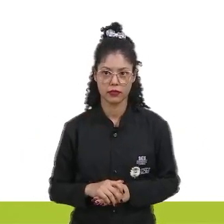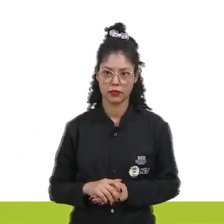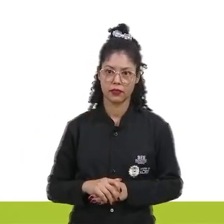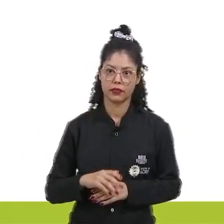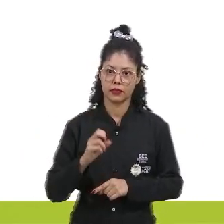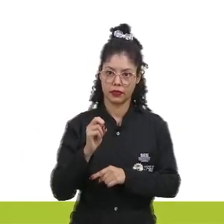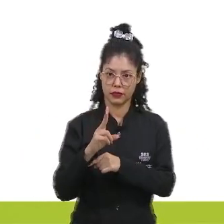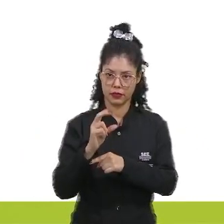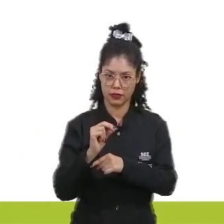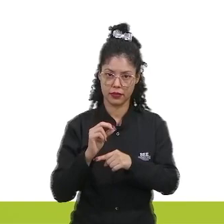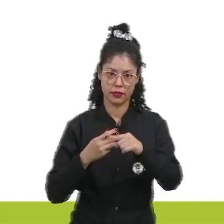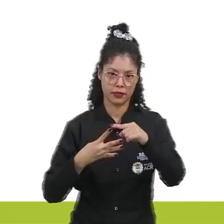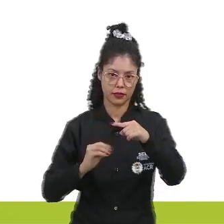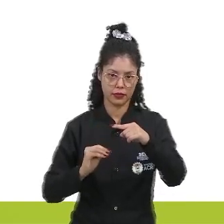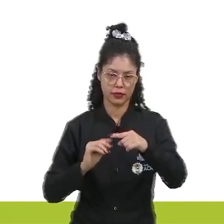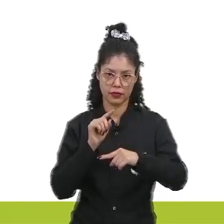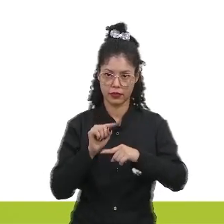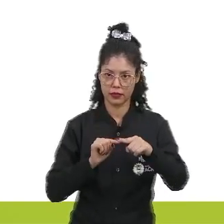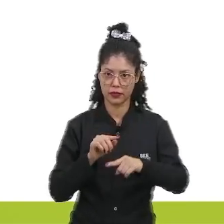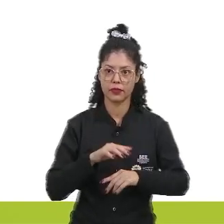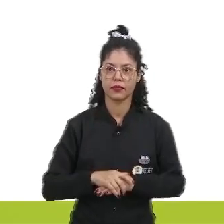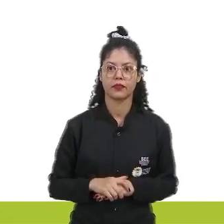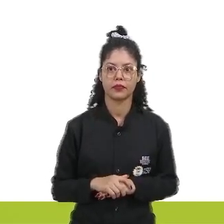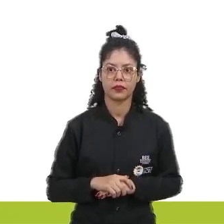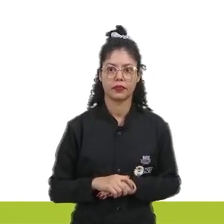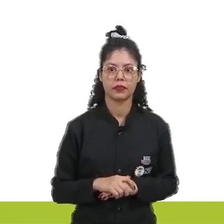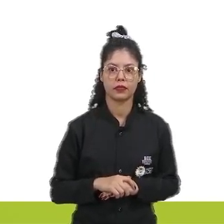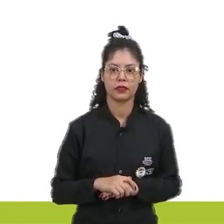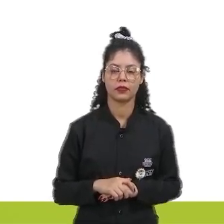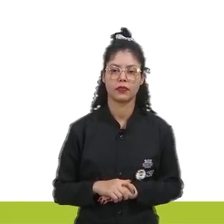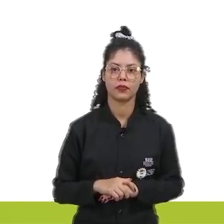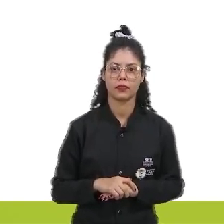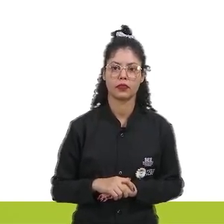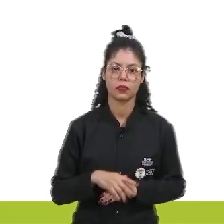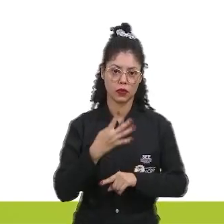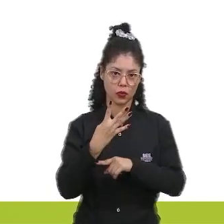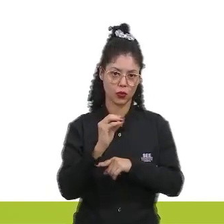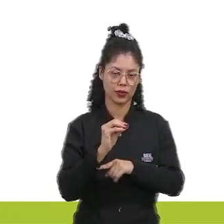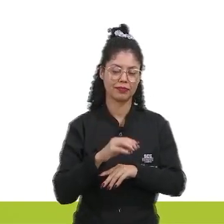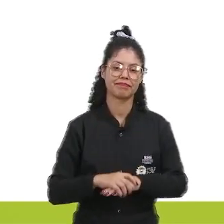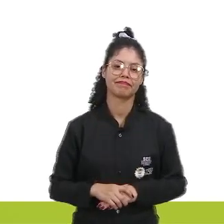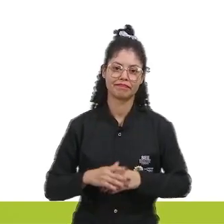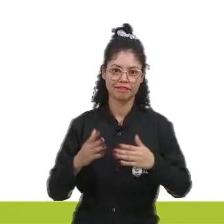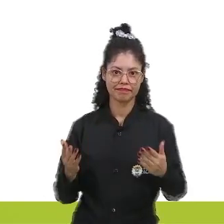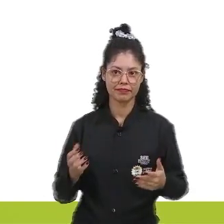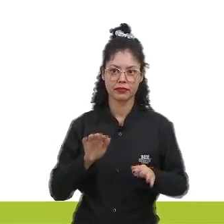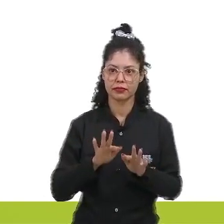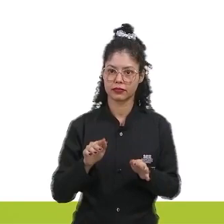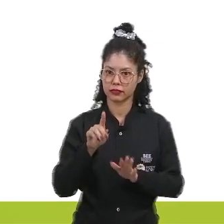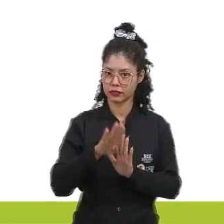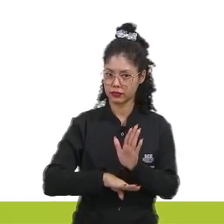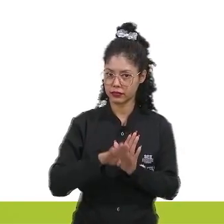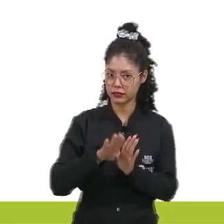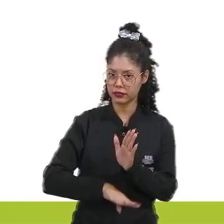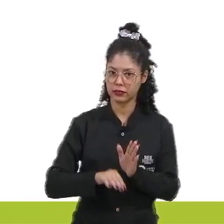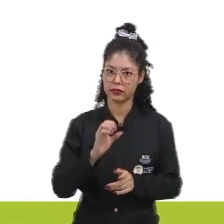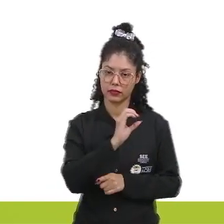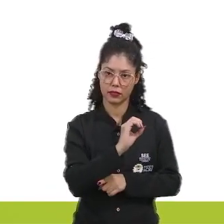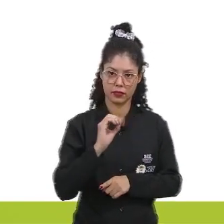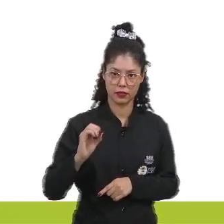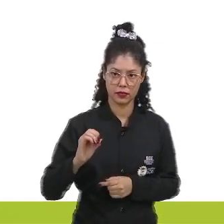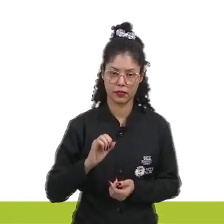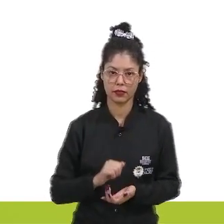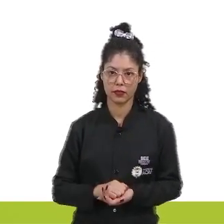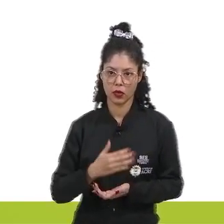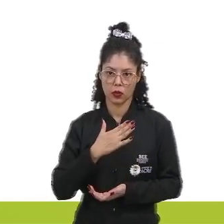50, dividido por esse intervalo aqui de 40. Simplifica aqui 0 com 0. O